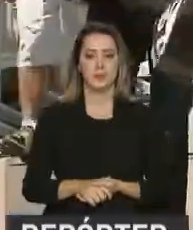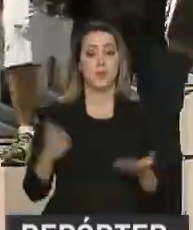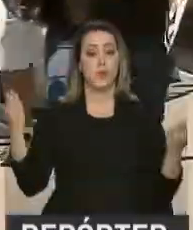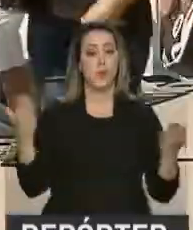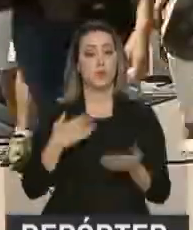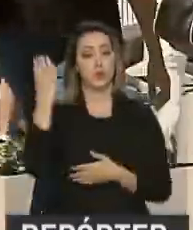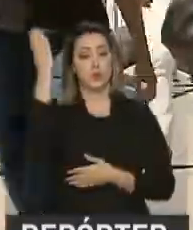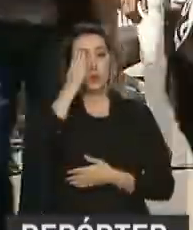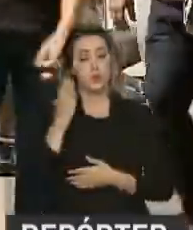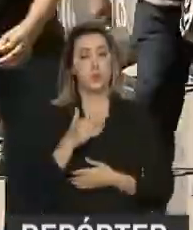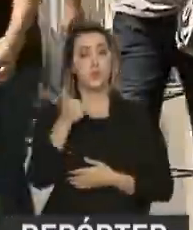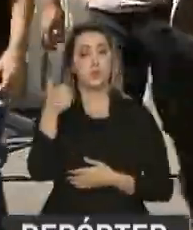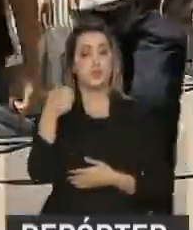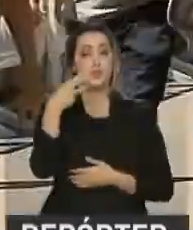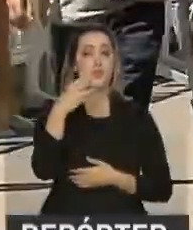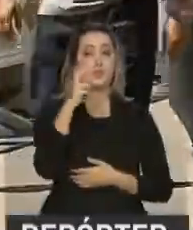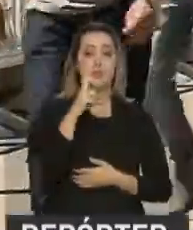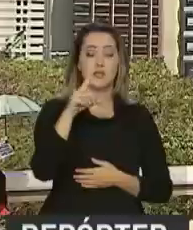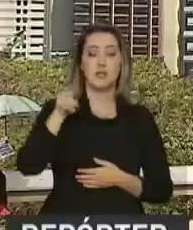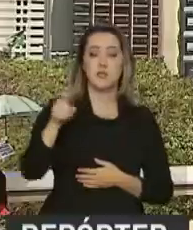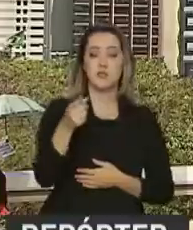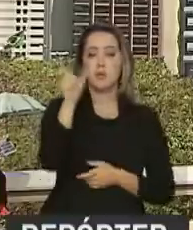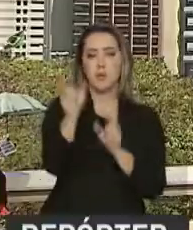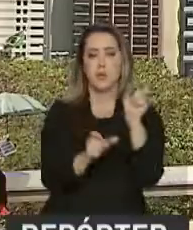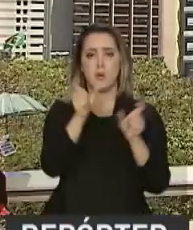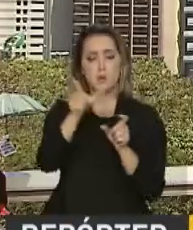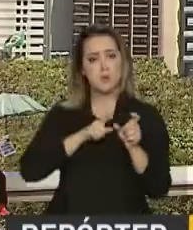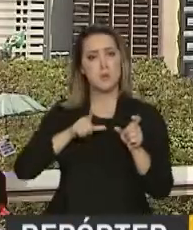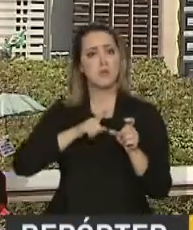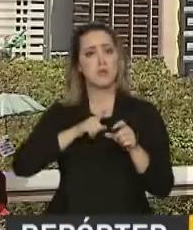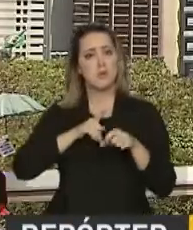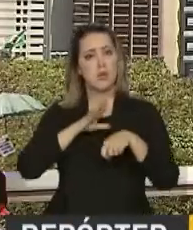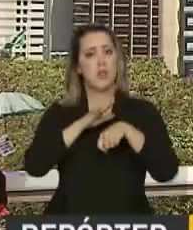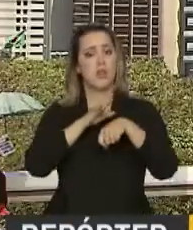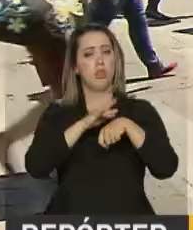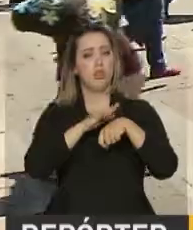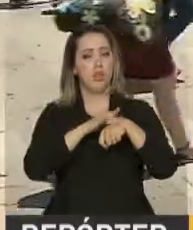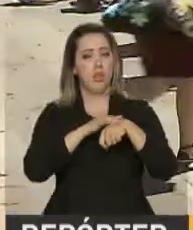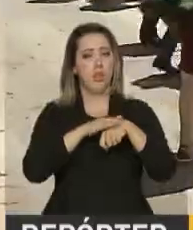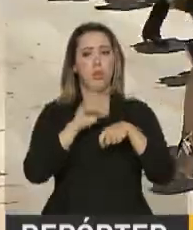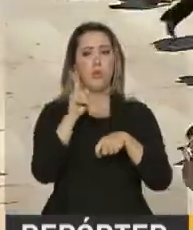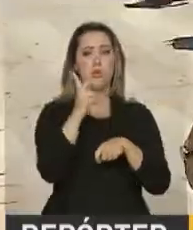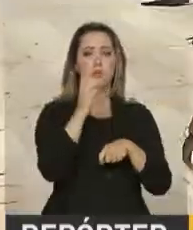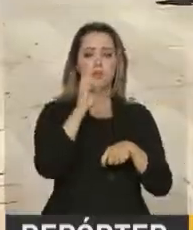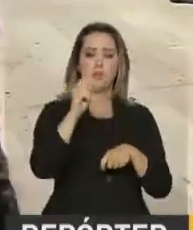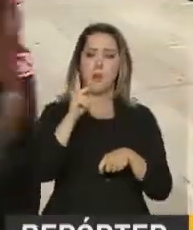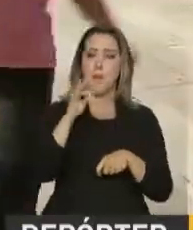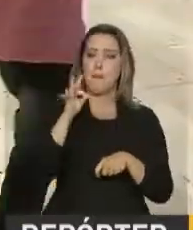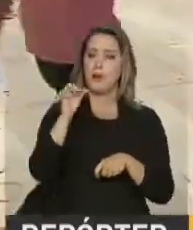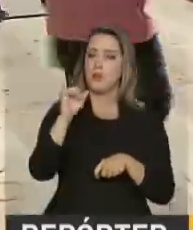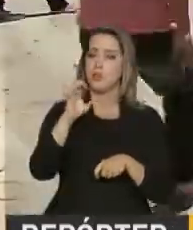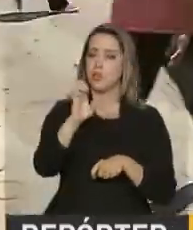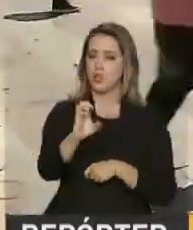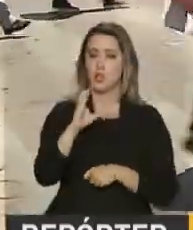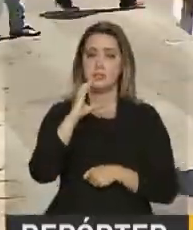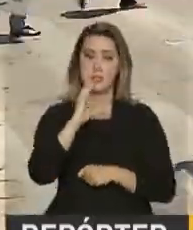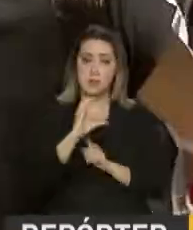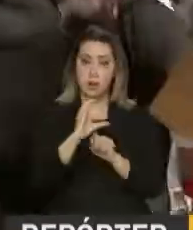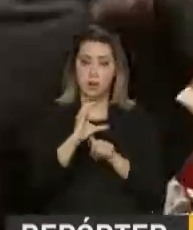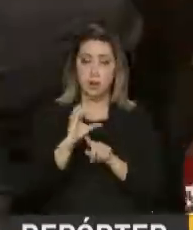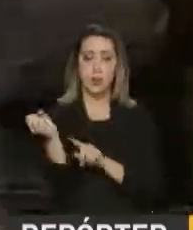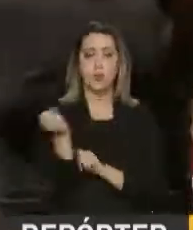Atualmente, o Brasil tem 135 mil pessoas diagnosticadas com hepatite C, que vão agora ter acesso a um novo